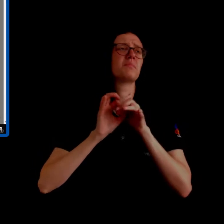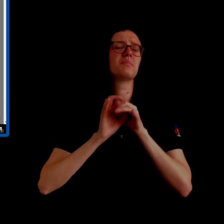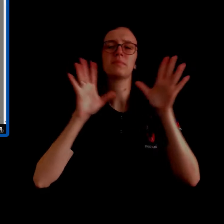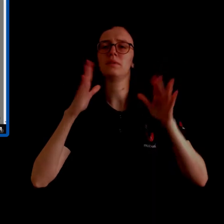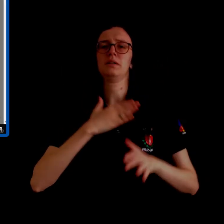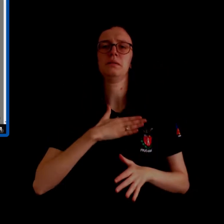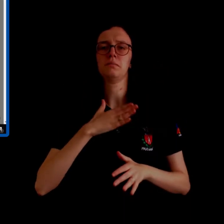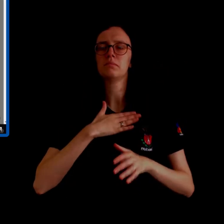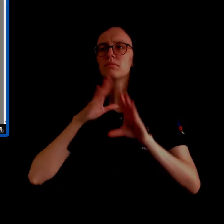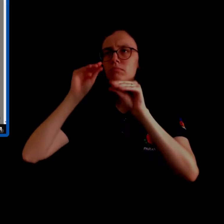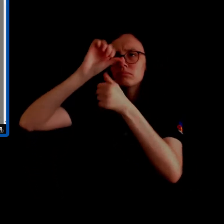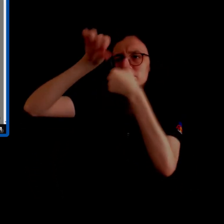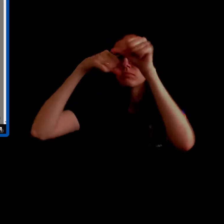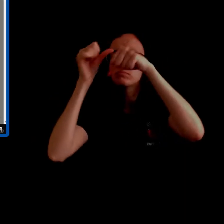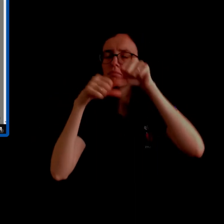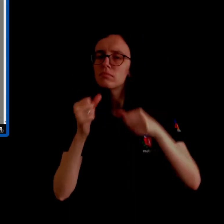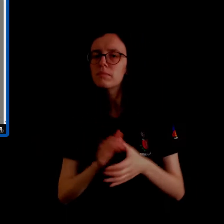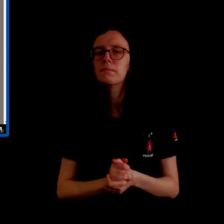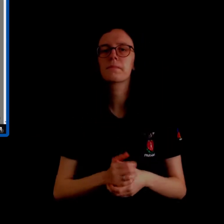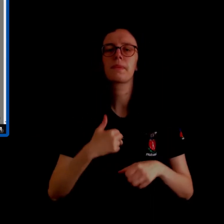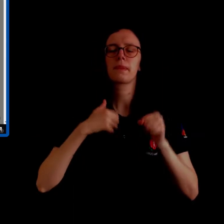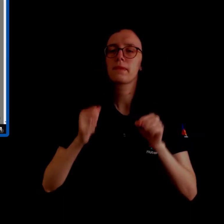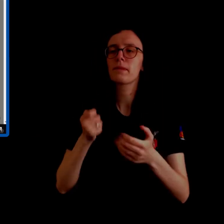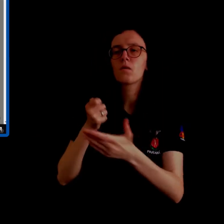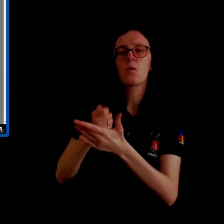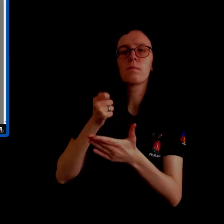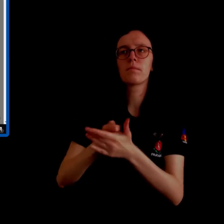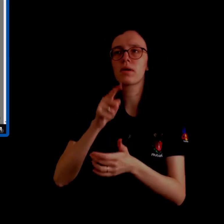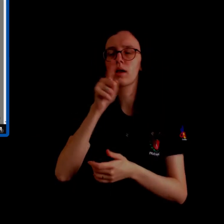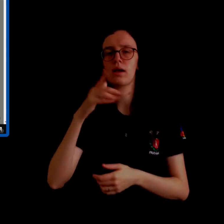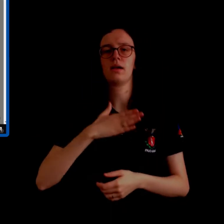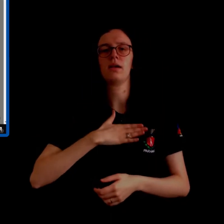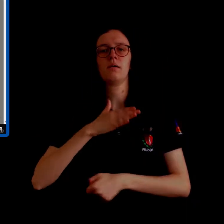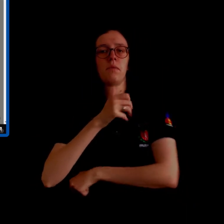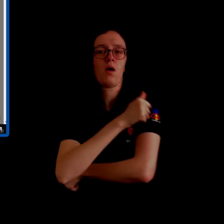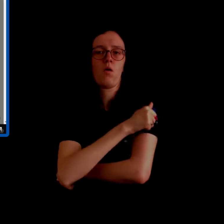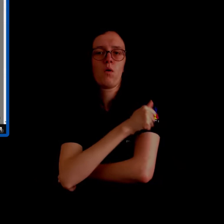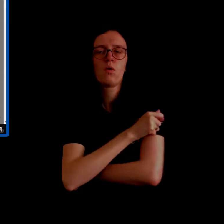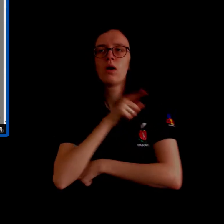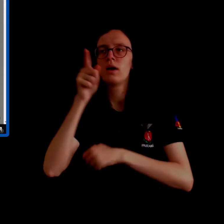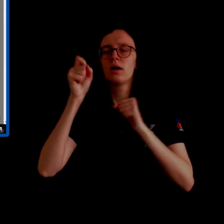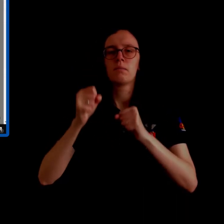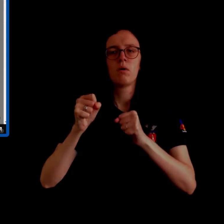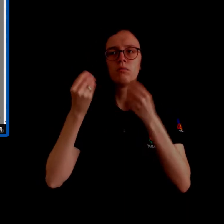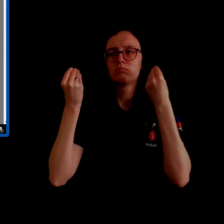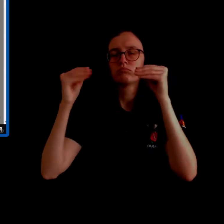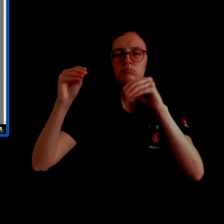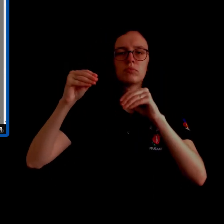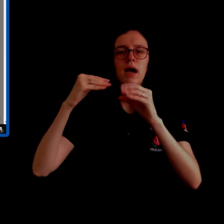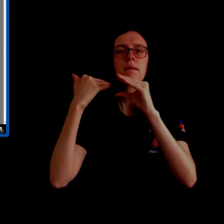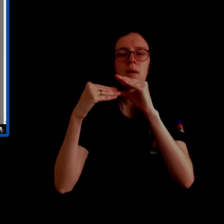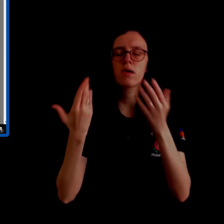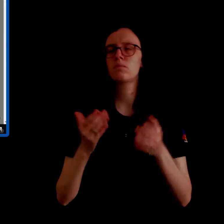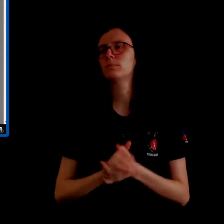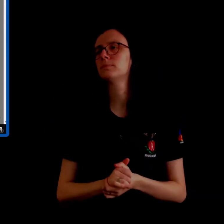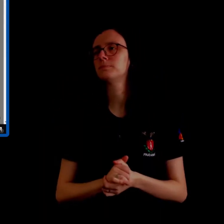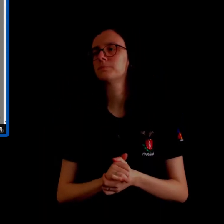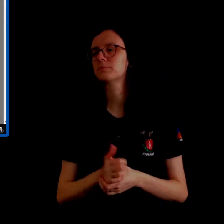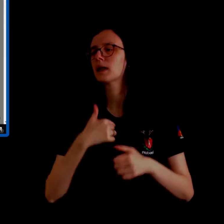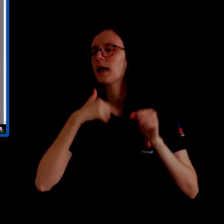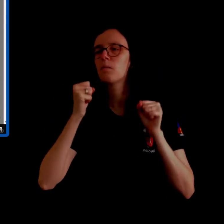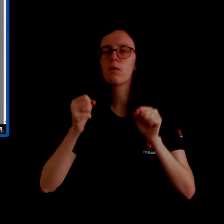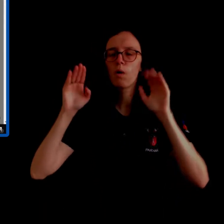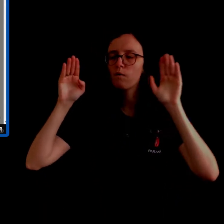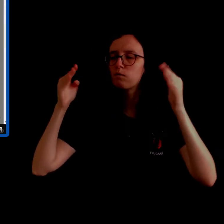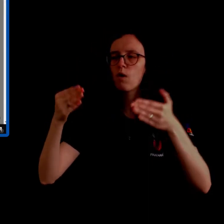nessas configurações. Eu posso obrigar que o meu aluno ele deixa o endereço de e-mail dele. Eu posso restringir para que ele